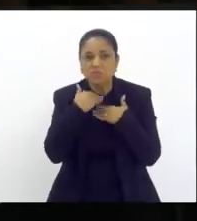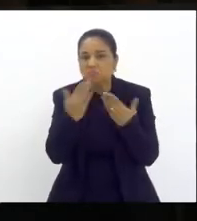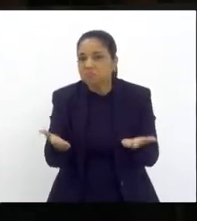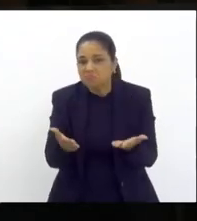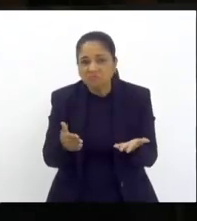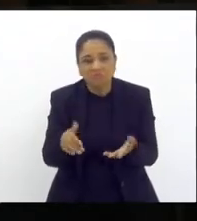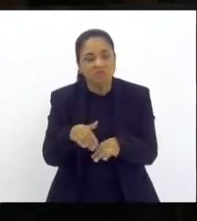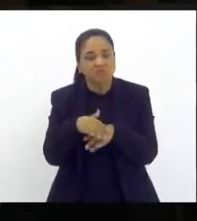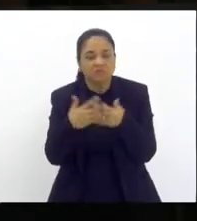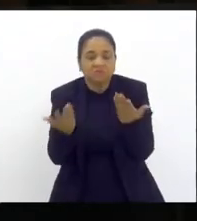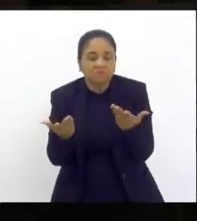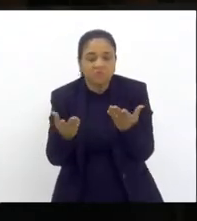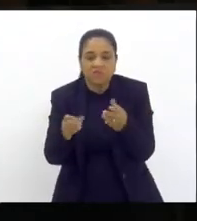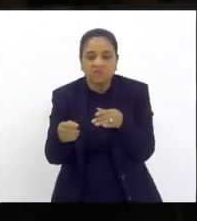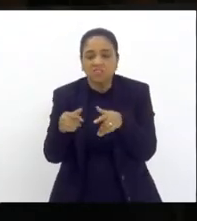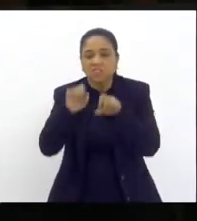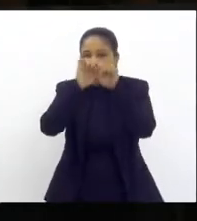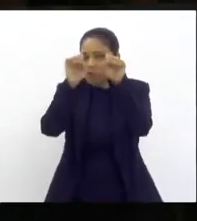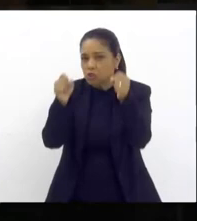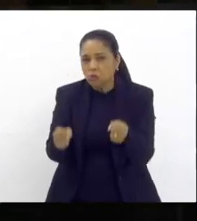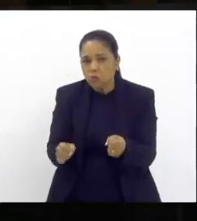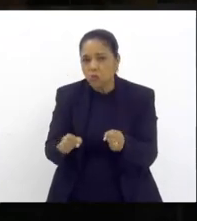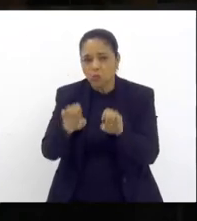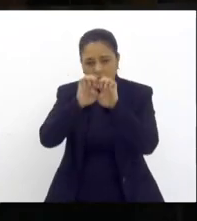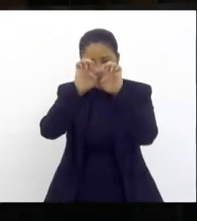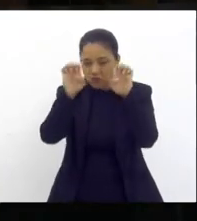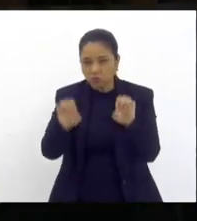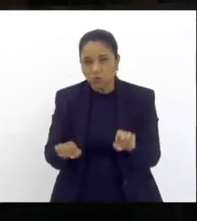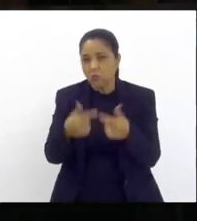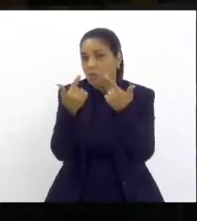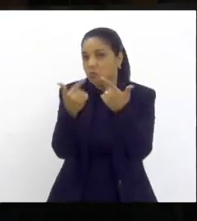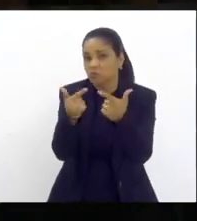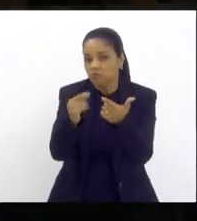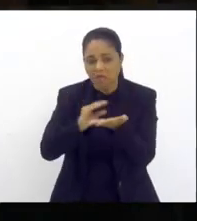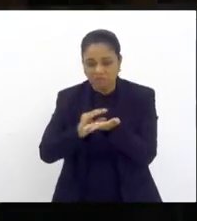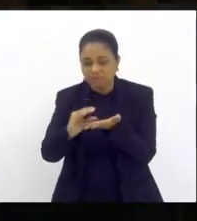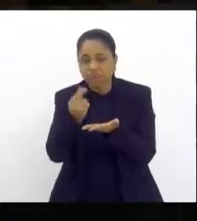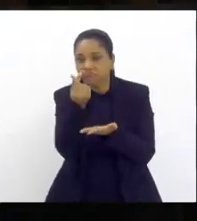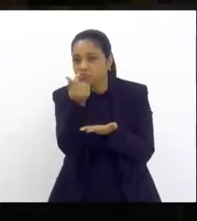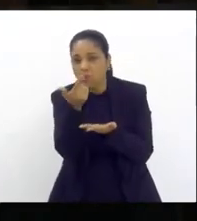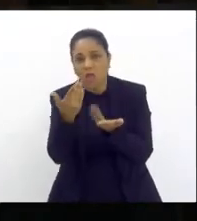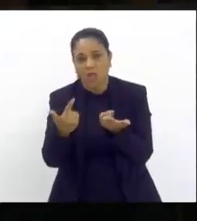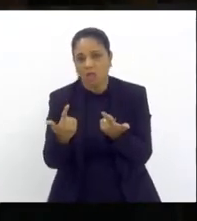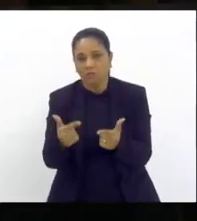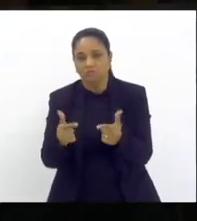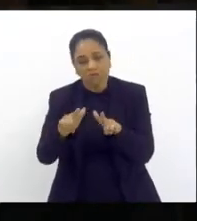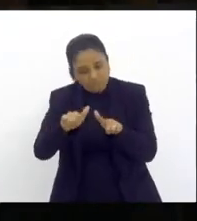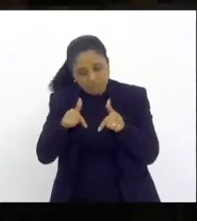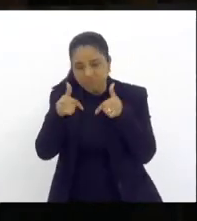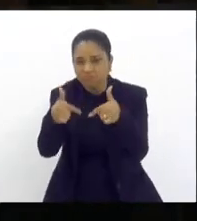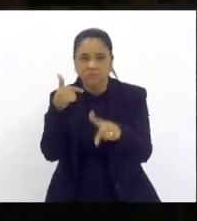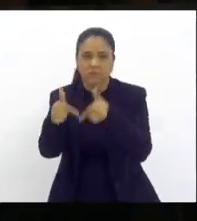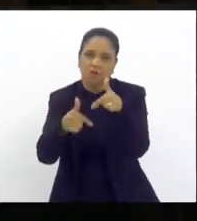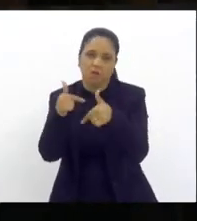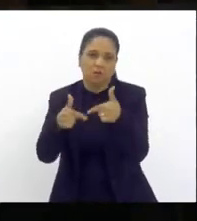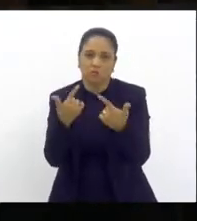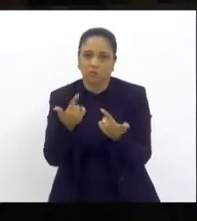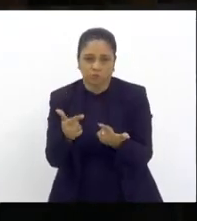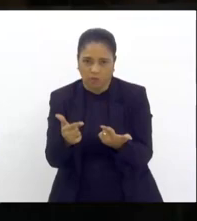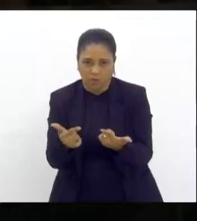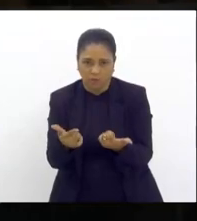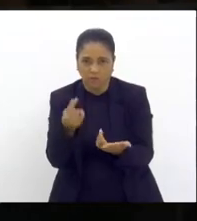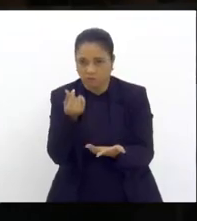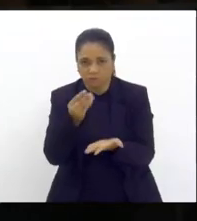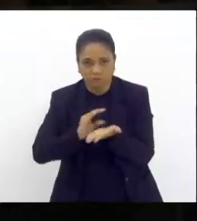garante infraestrutura, não garante orçamento para que essa secretaria funcione de maneira concreta. Então, senhor presidente, fica